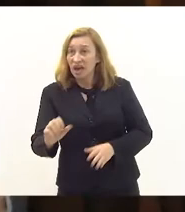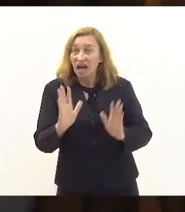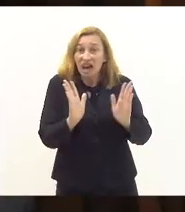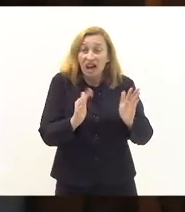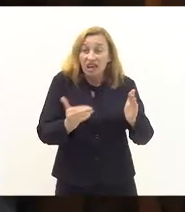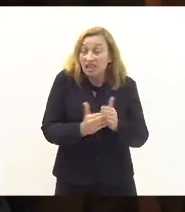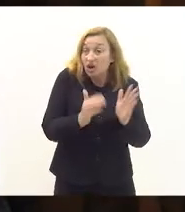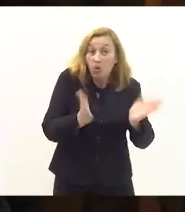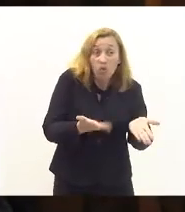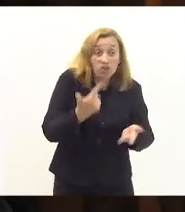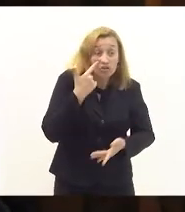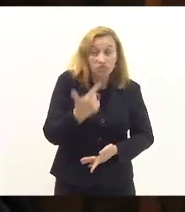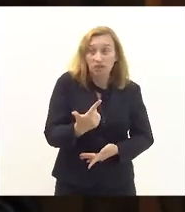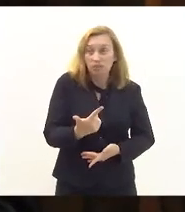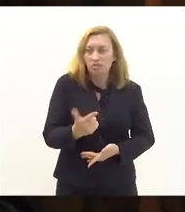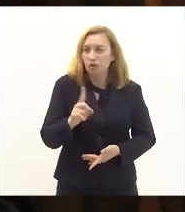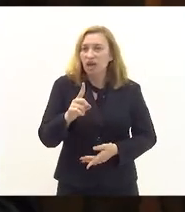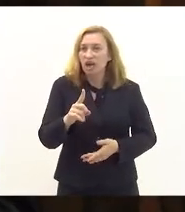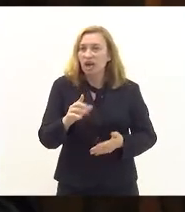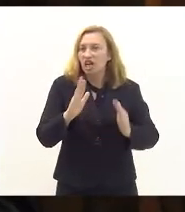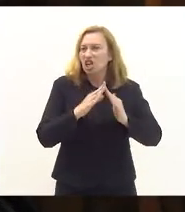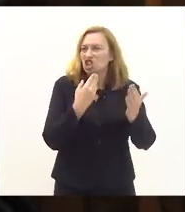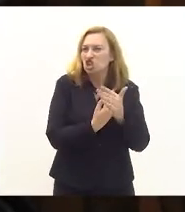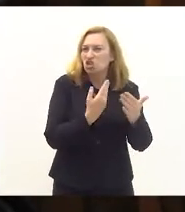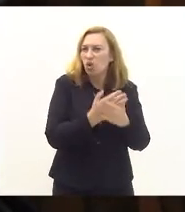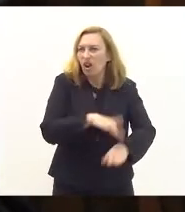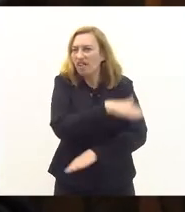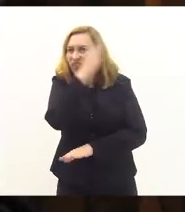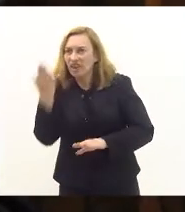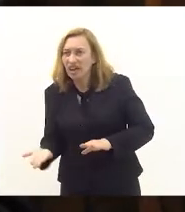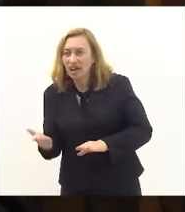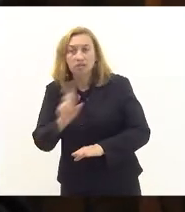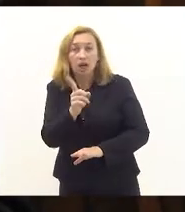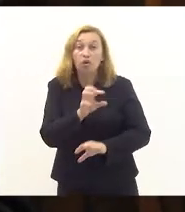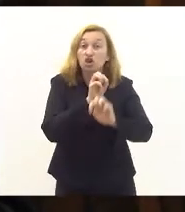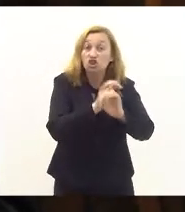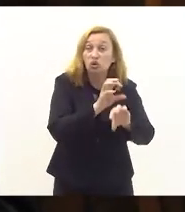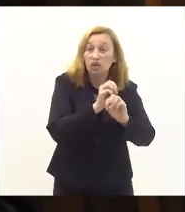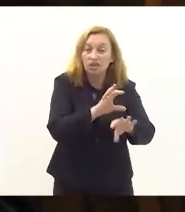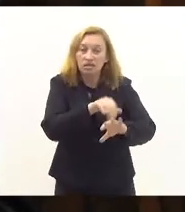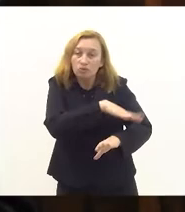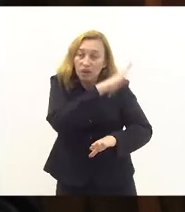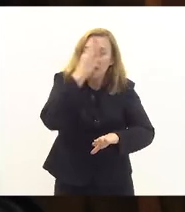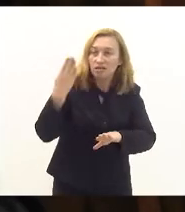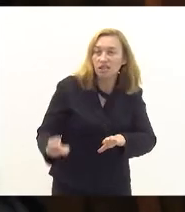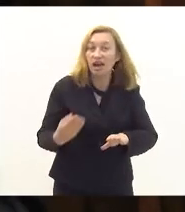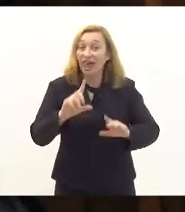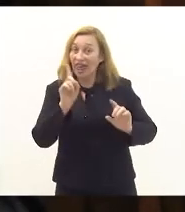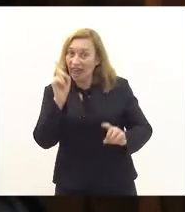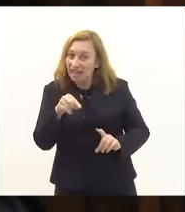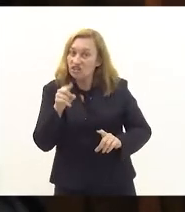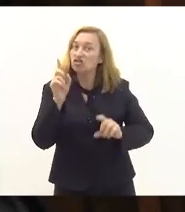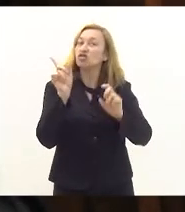porque não é escola de tempo integral. É escola de educação integral, que é diferente.